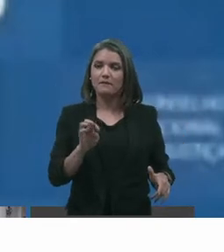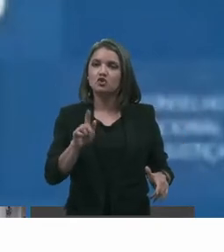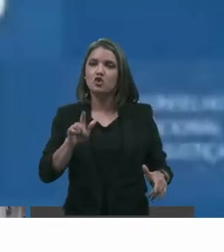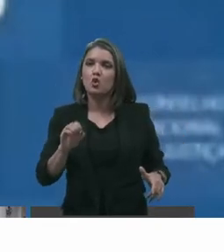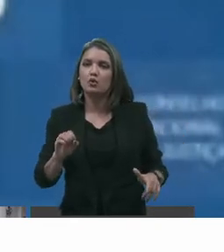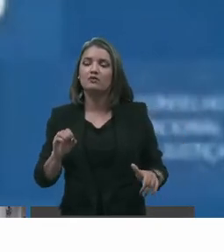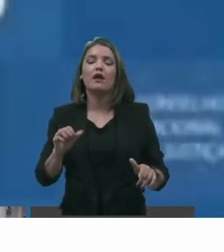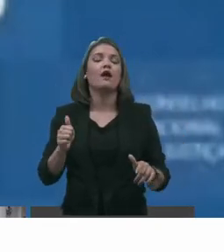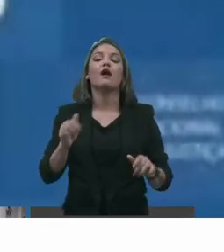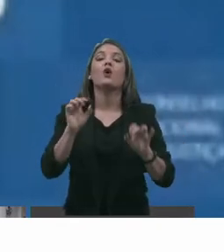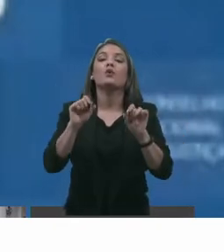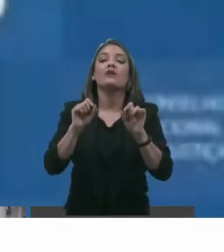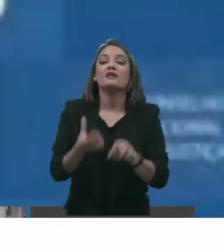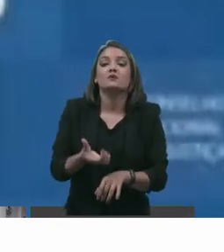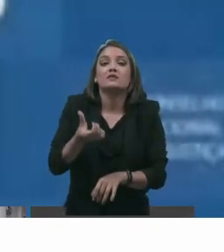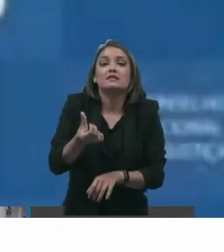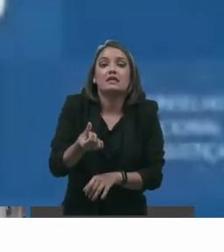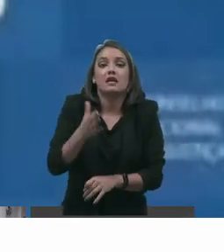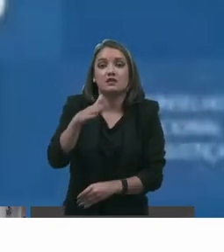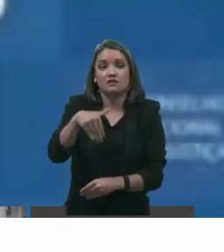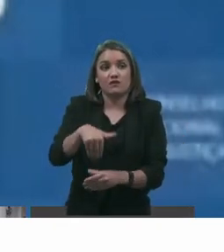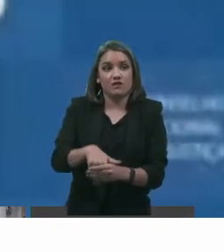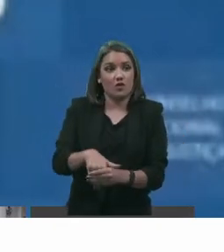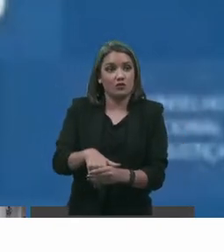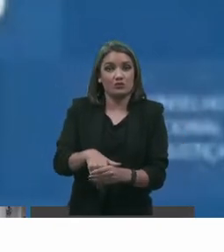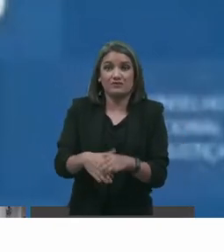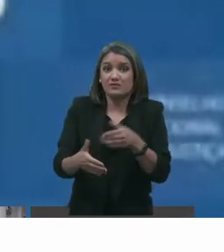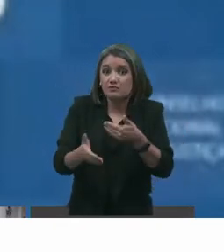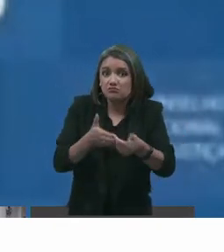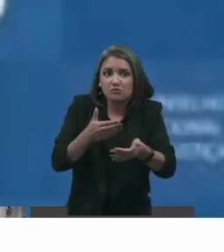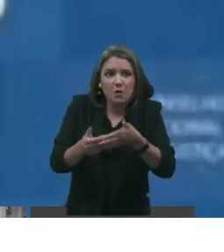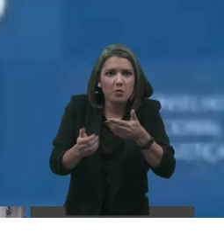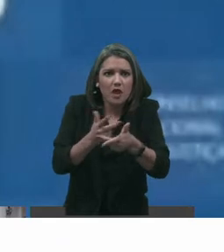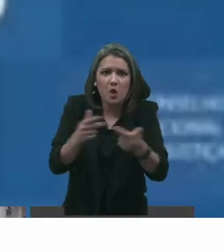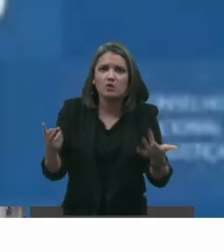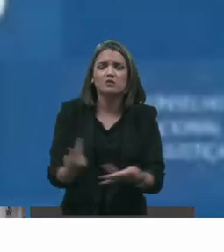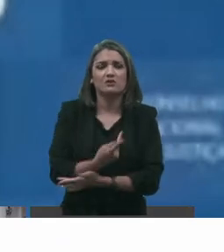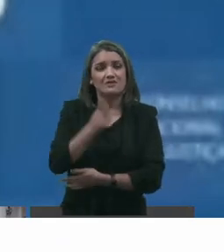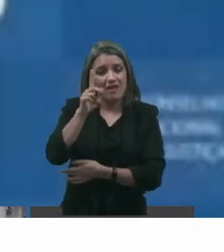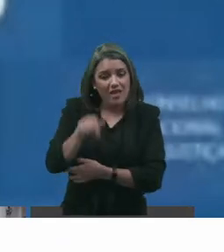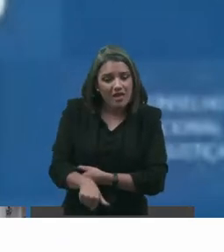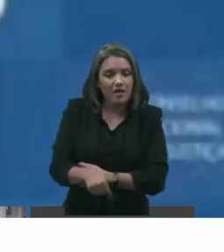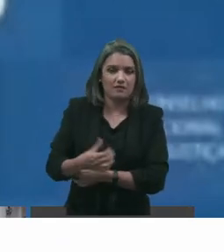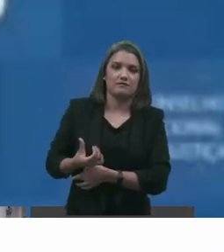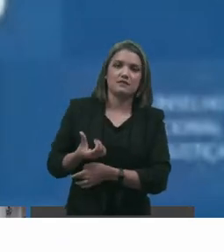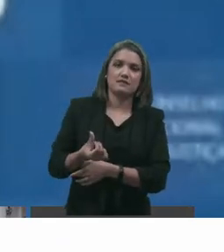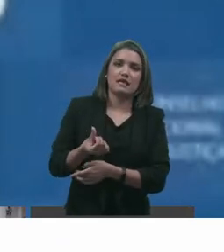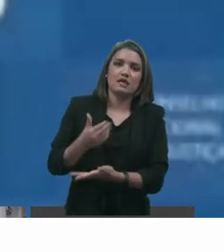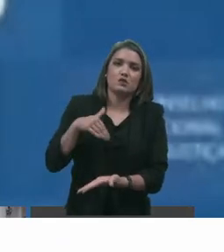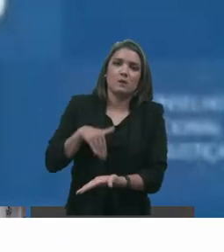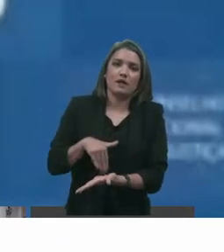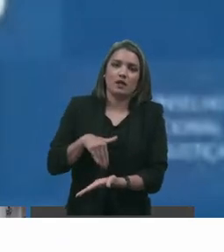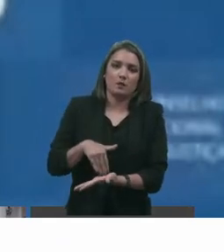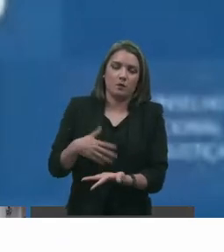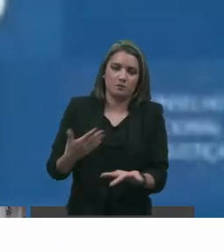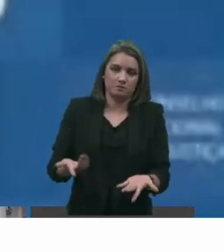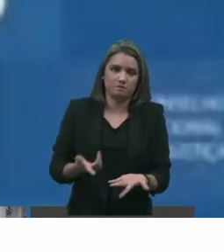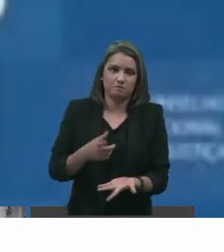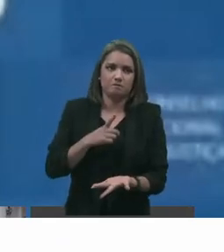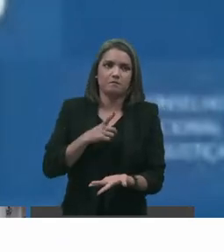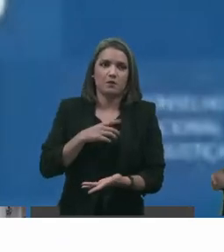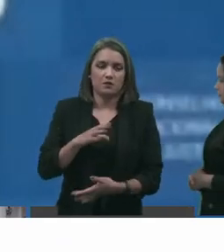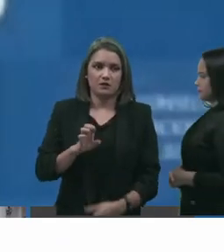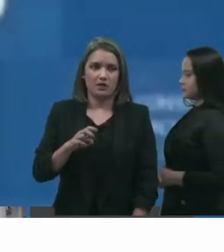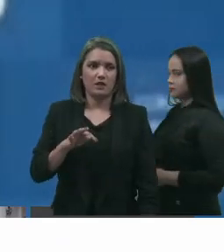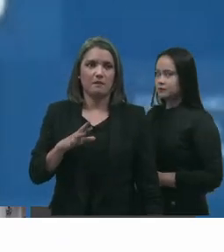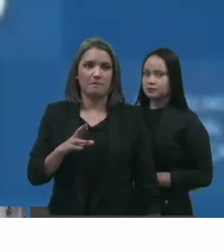6 votos, independentemente de qualquer circunstância. Aqui trago a emenda, mas vou